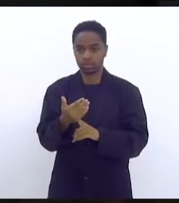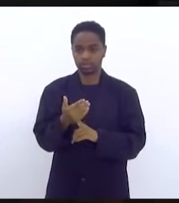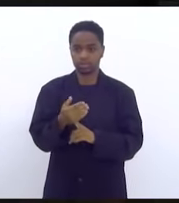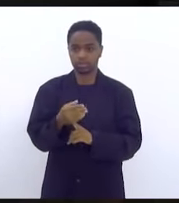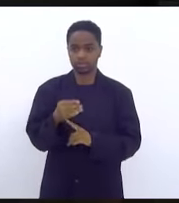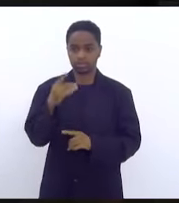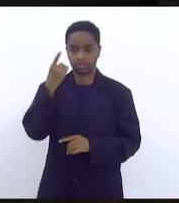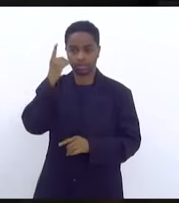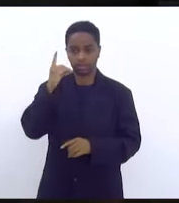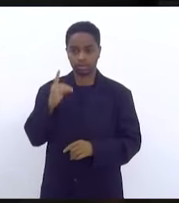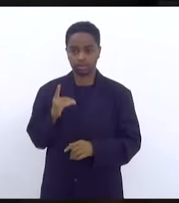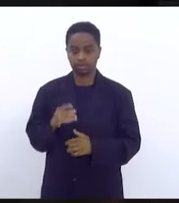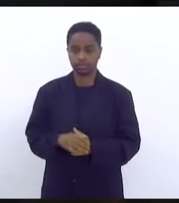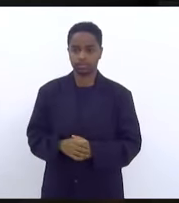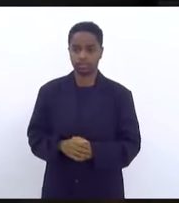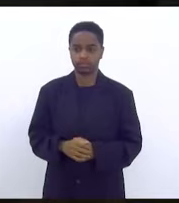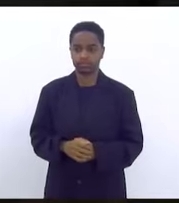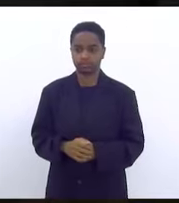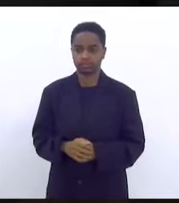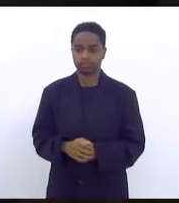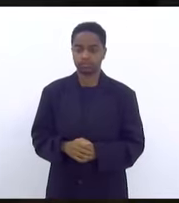deputada Dani Balbi.